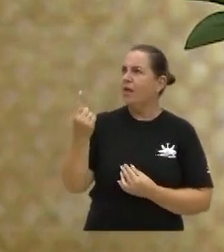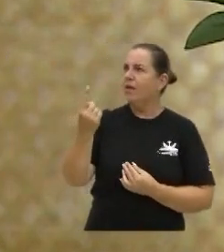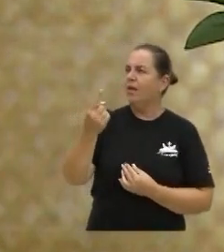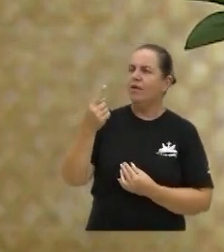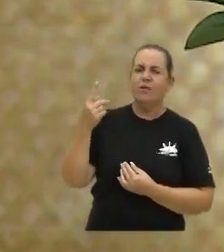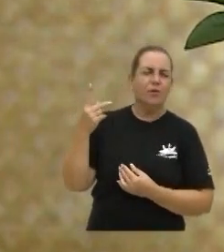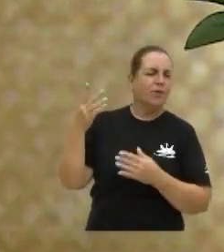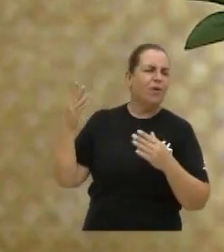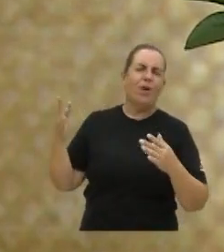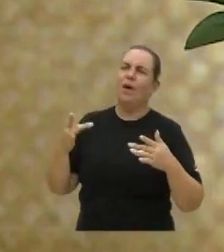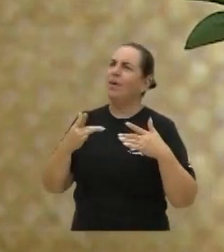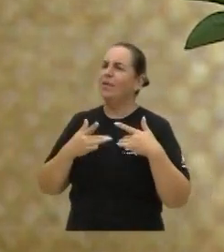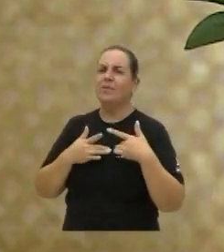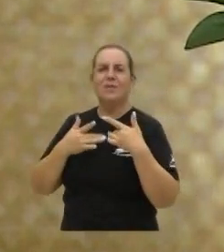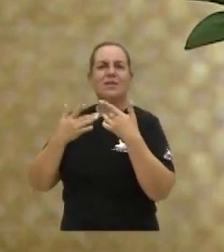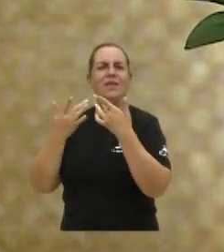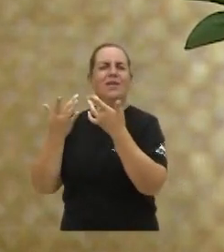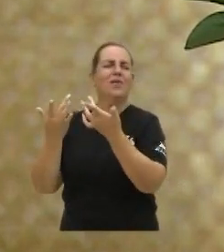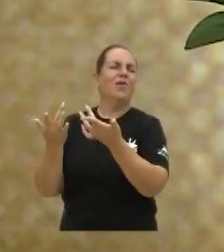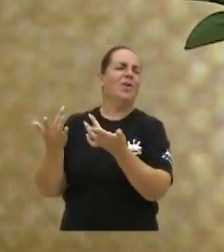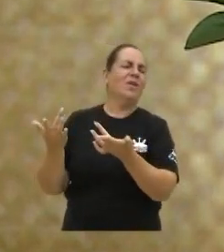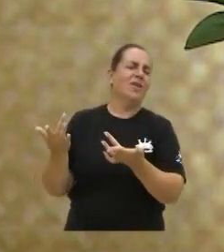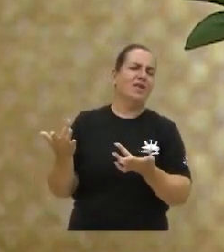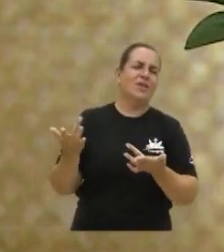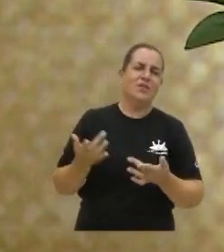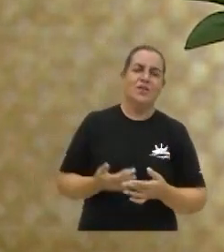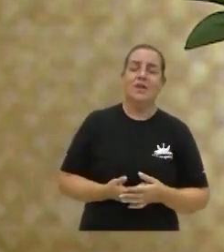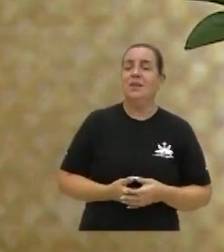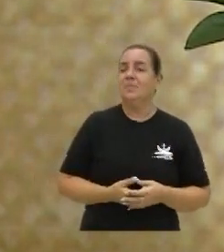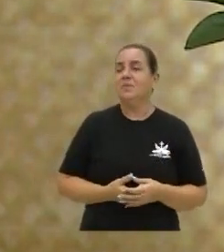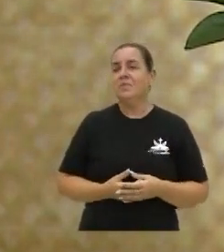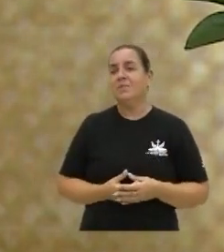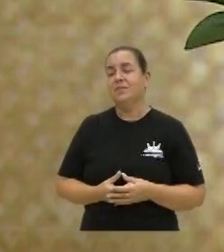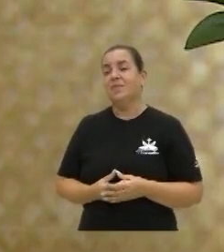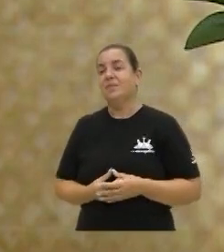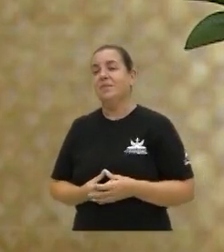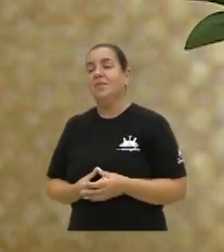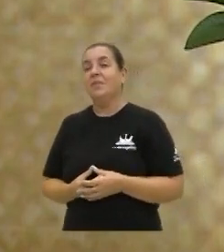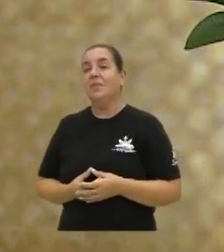Eterna é a sua misericórdia.